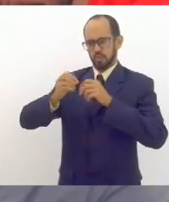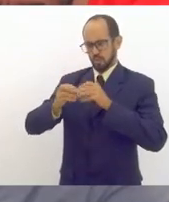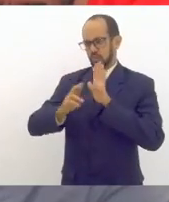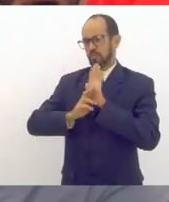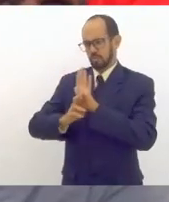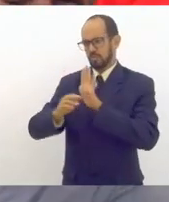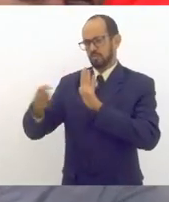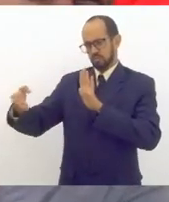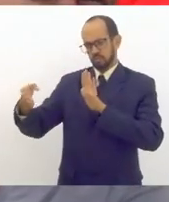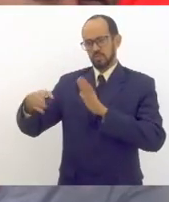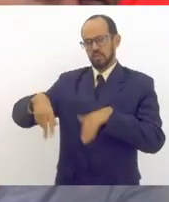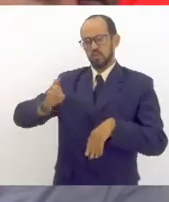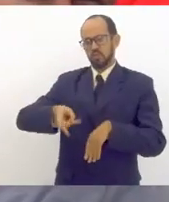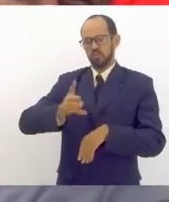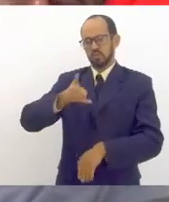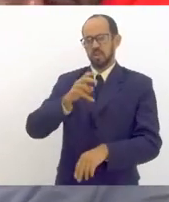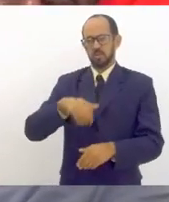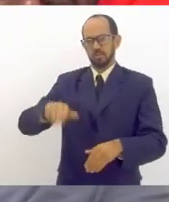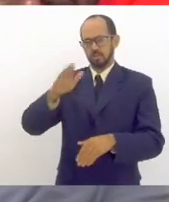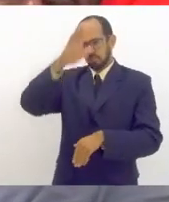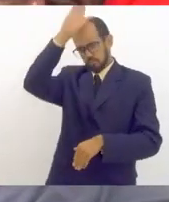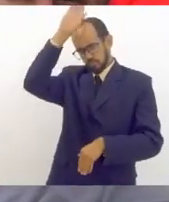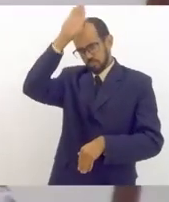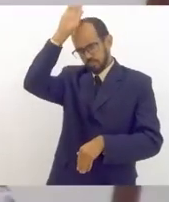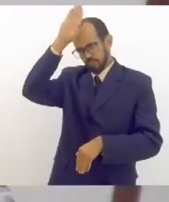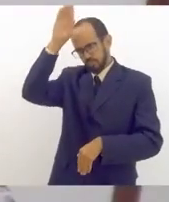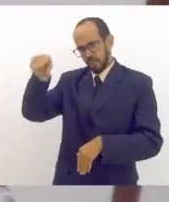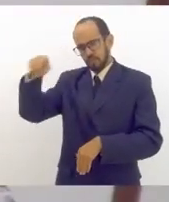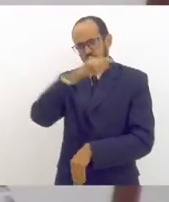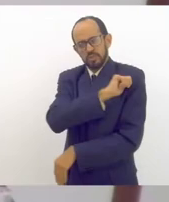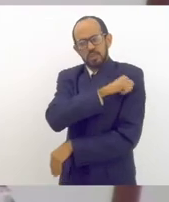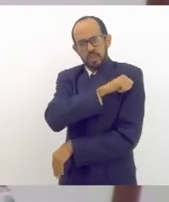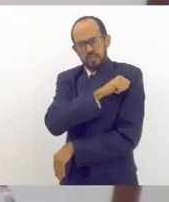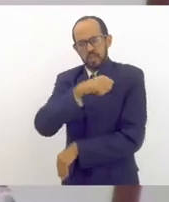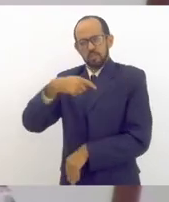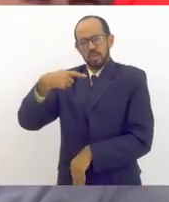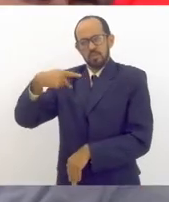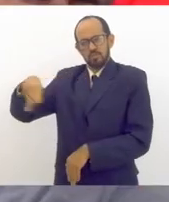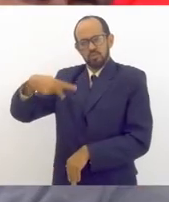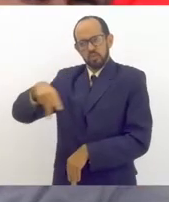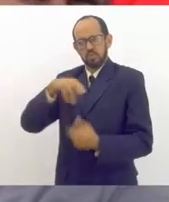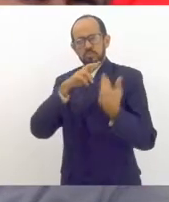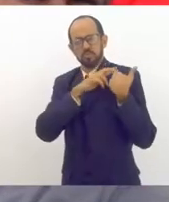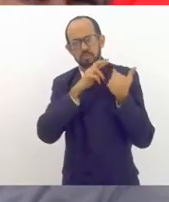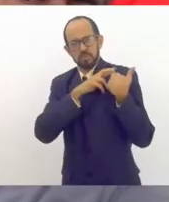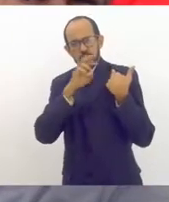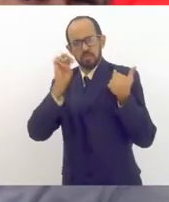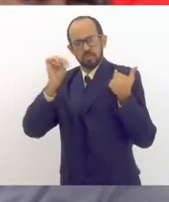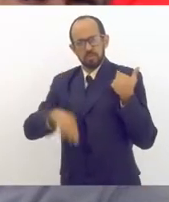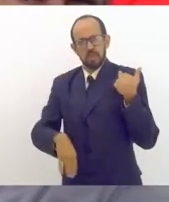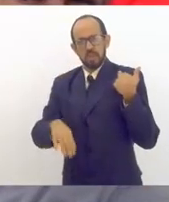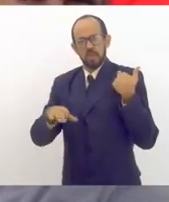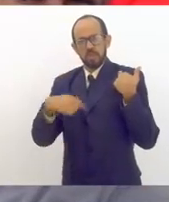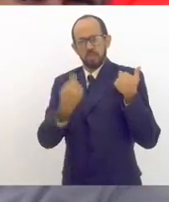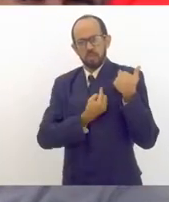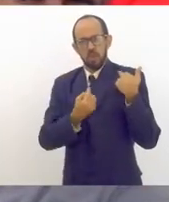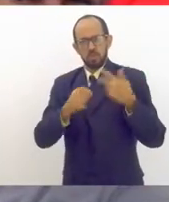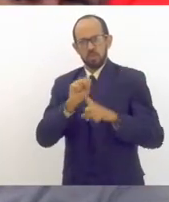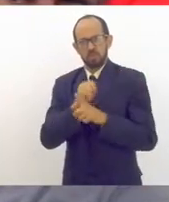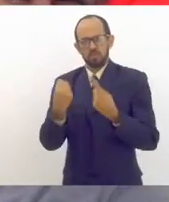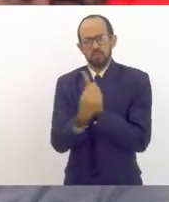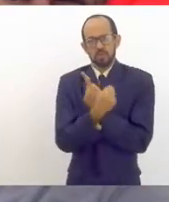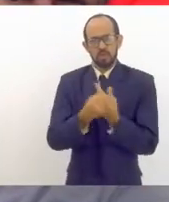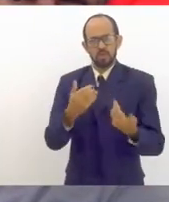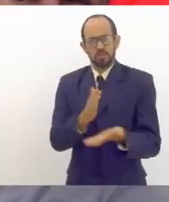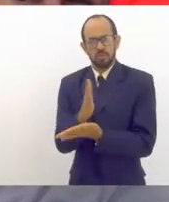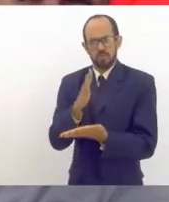cobra de bombeiro o corpo de bombeiro é fiscalizado vocês têm esse dever através do seu mandato e a gente como sociedade como